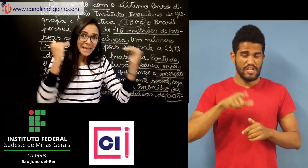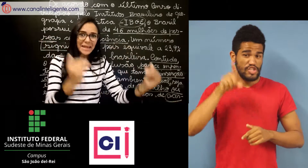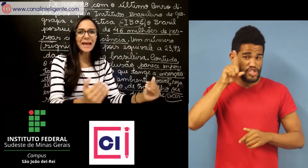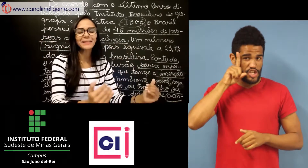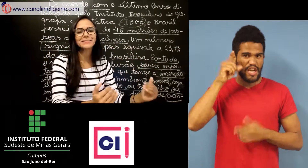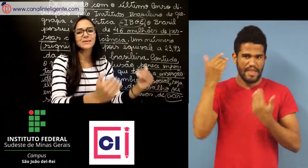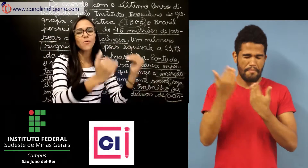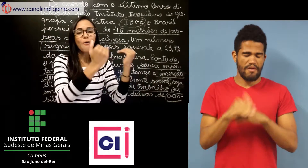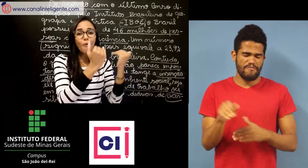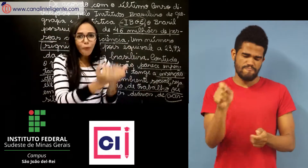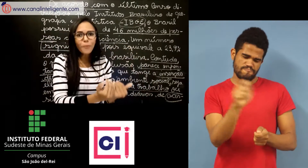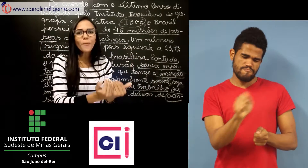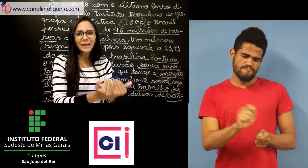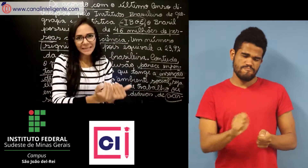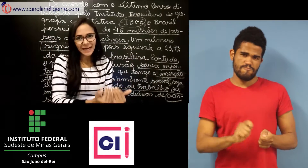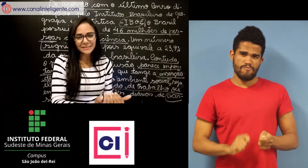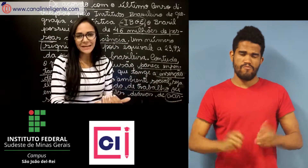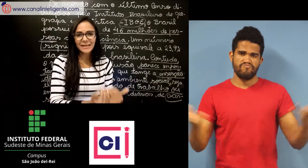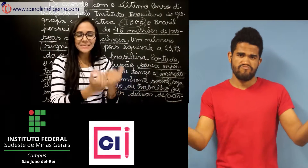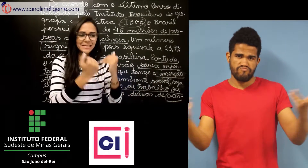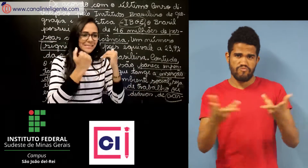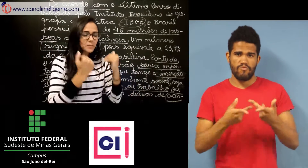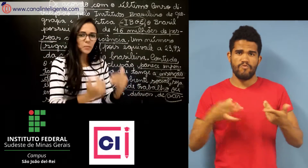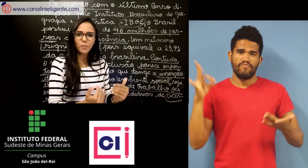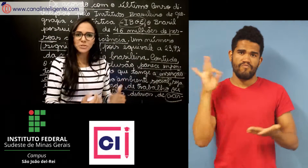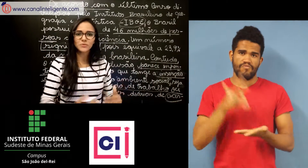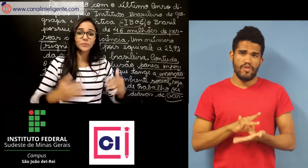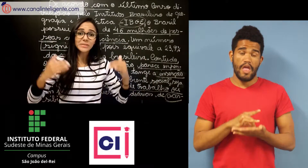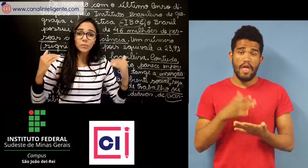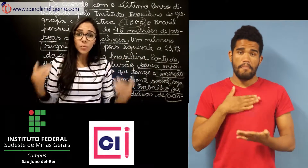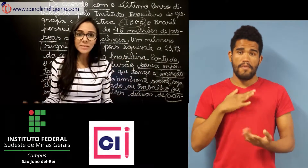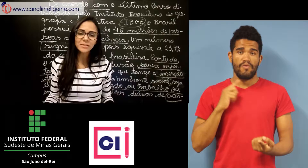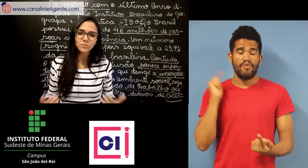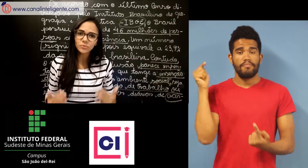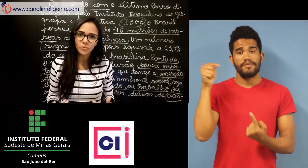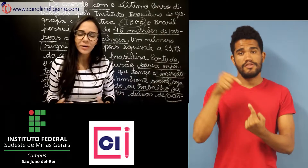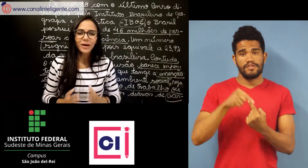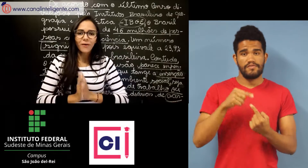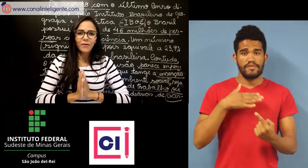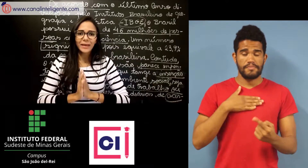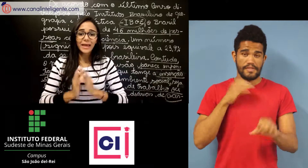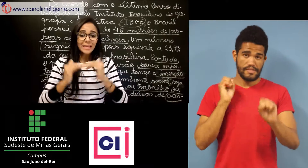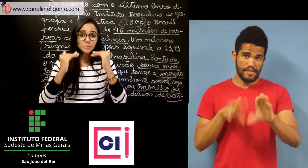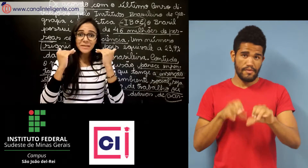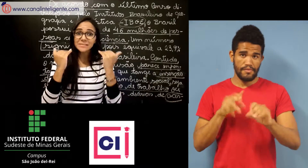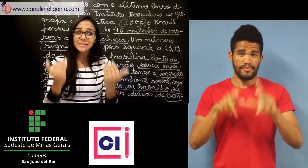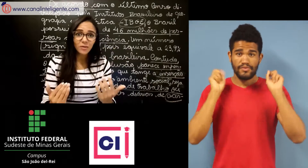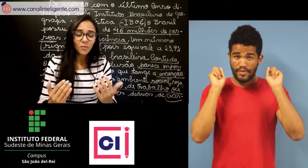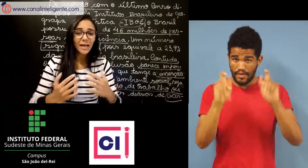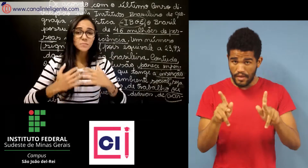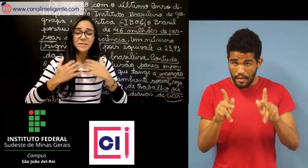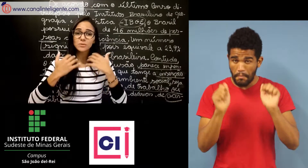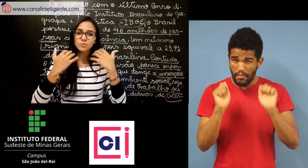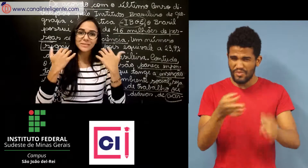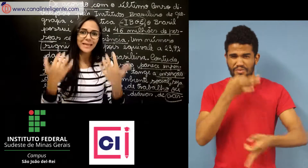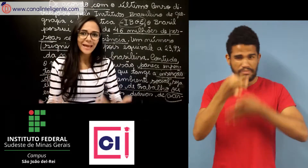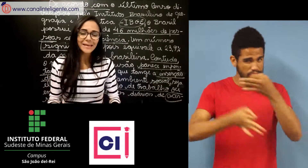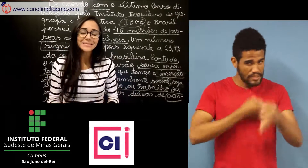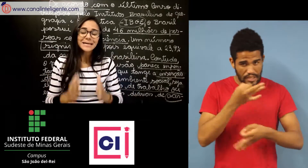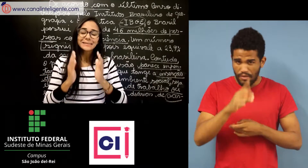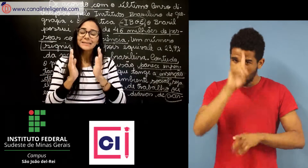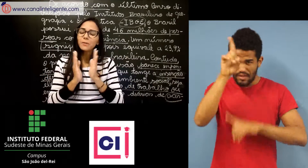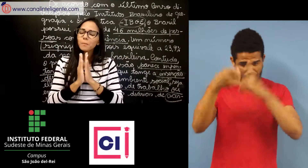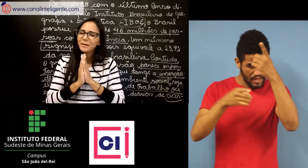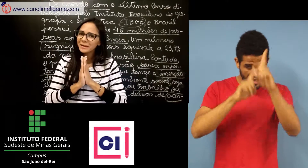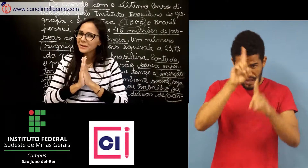e terem a redação como uma aliada. Esse é sempre o meu objetivo nos aulões que eu dou, ok? É expressão de